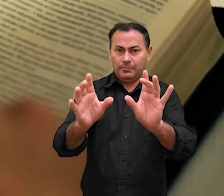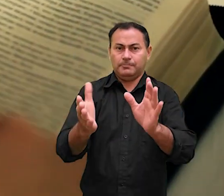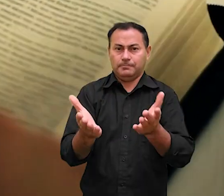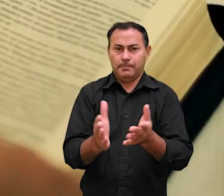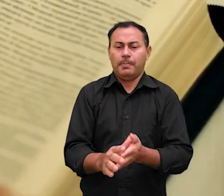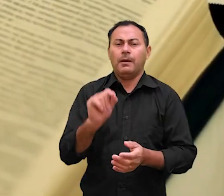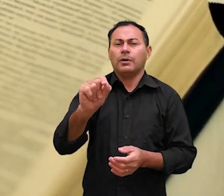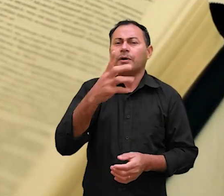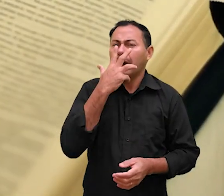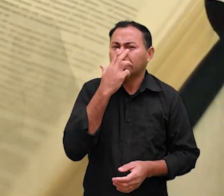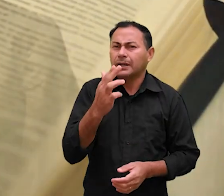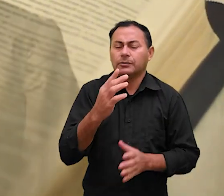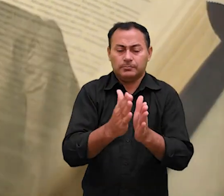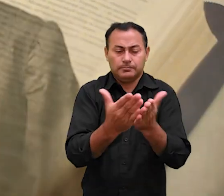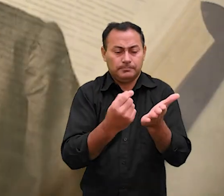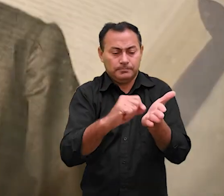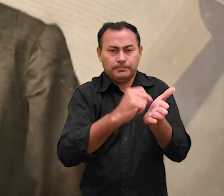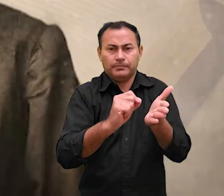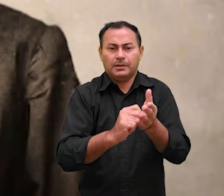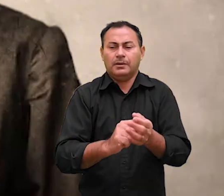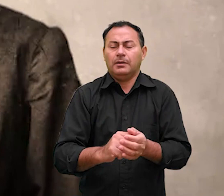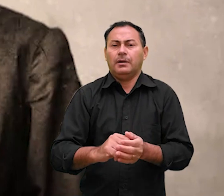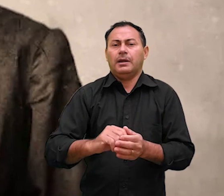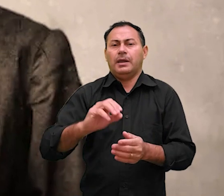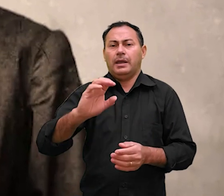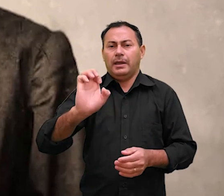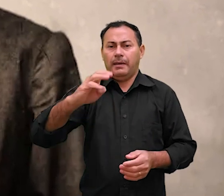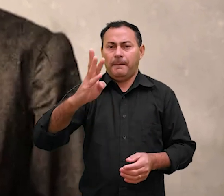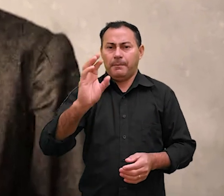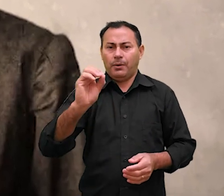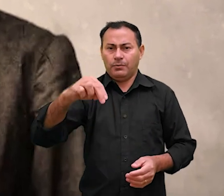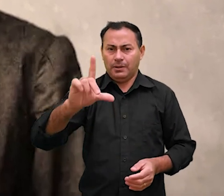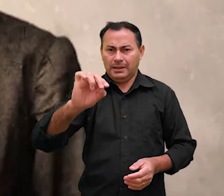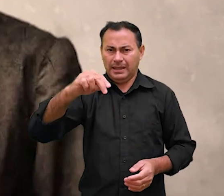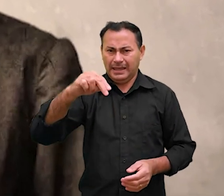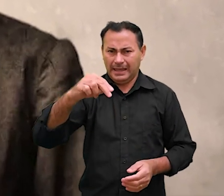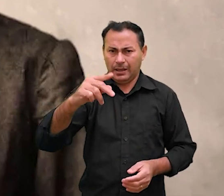especiais. O que você acharia de uma biografia de Abraham Lincoln que não